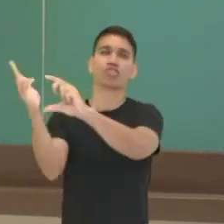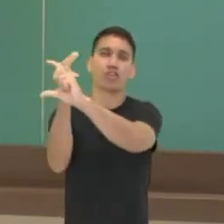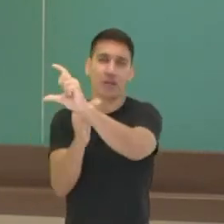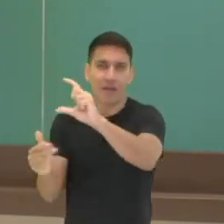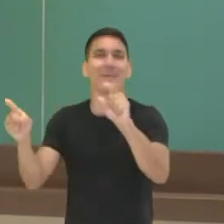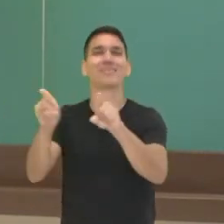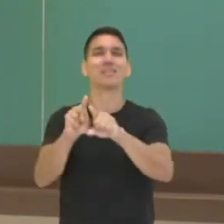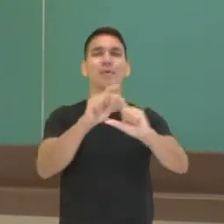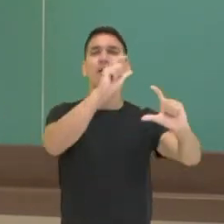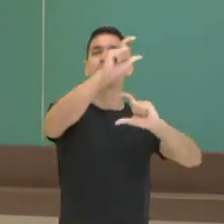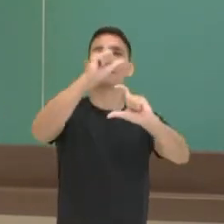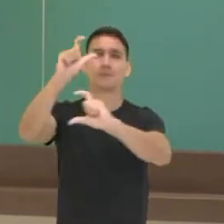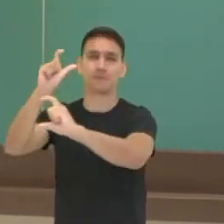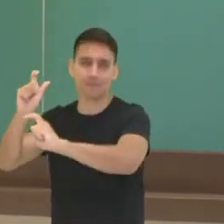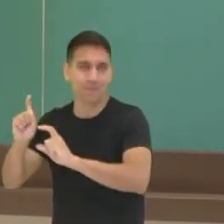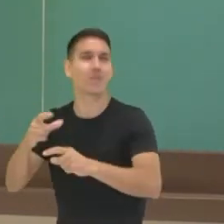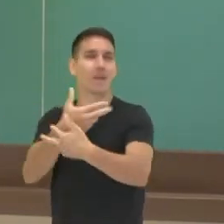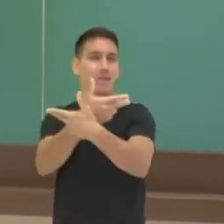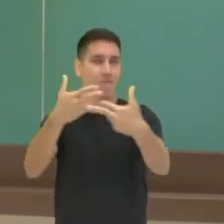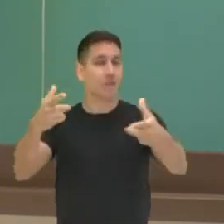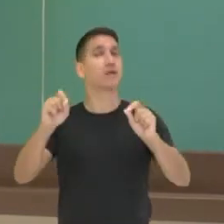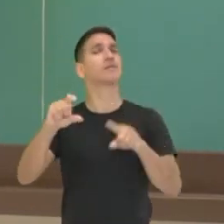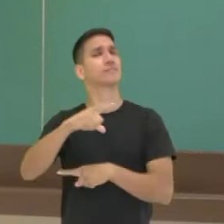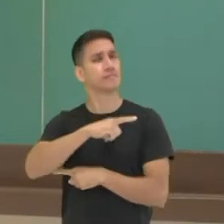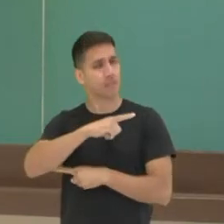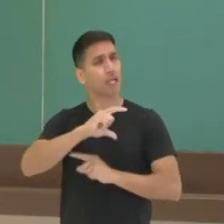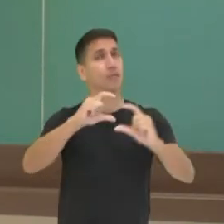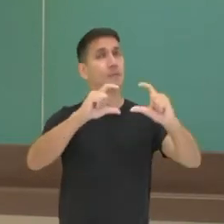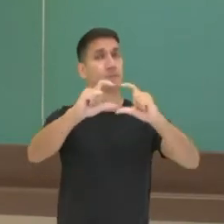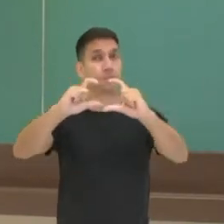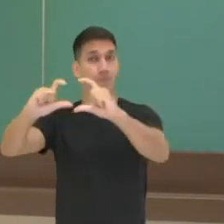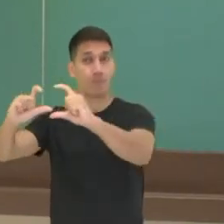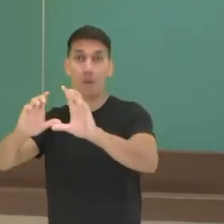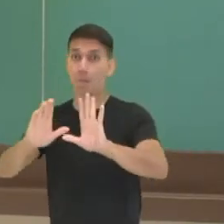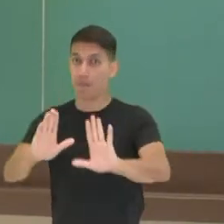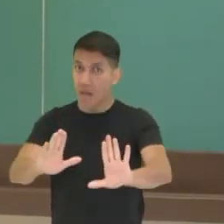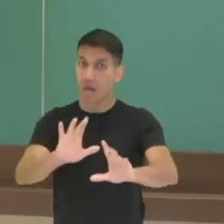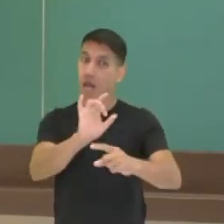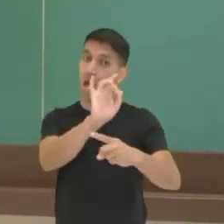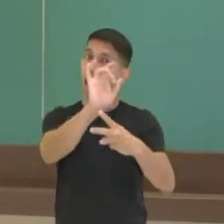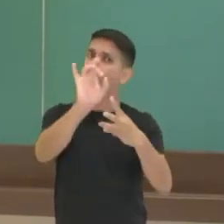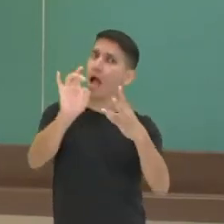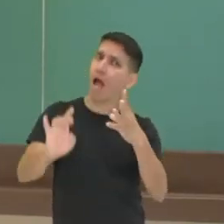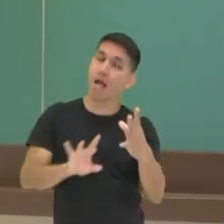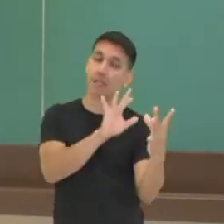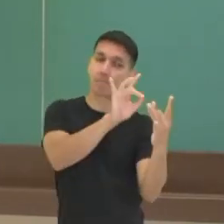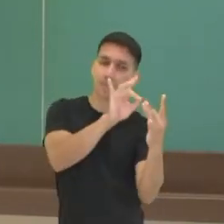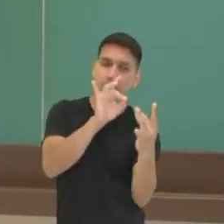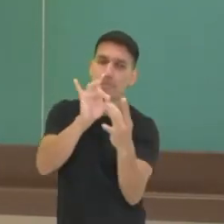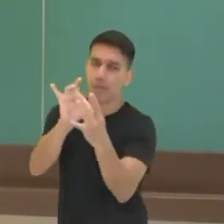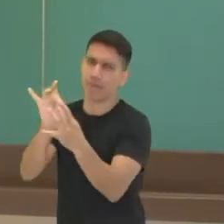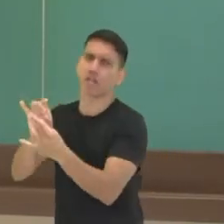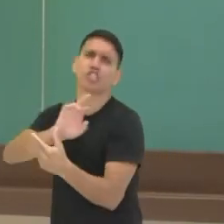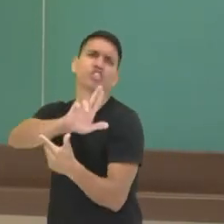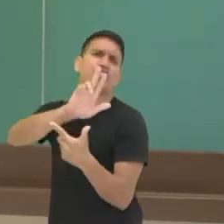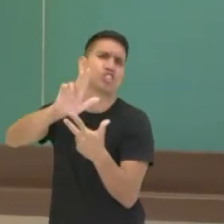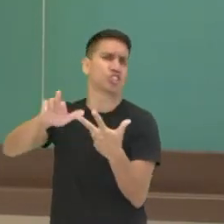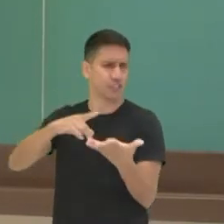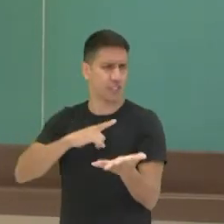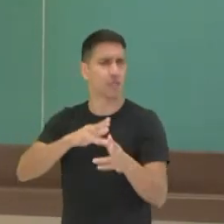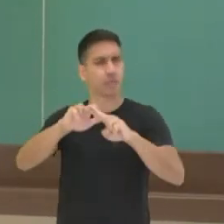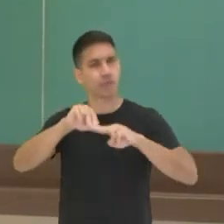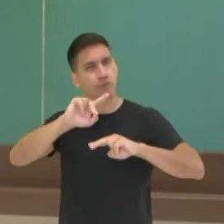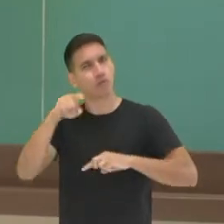histórias em quadrinhos, nós temos as tirinhas. Porém, cada uma delas tem as suas especificidades e é um pouquinho disso que a gente